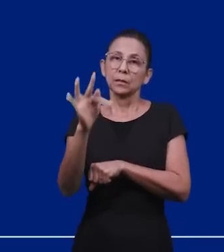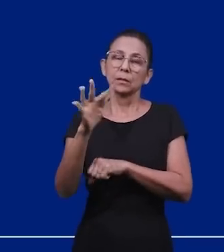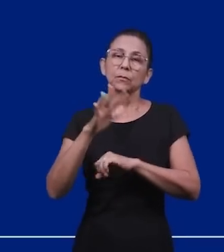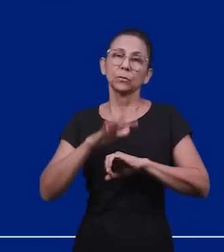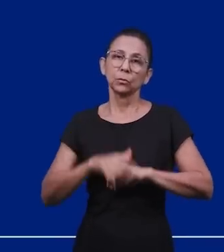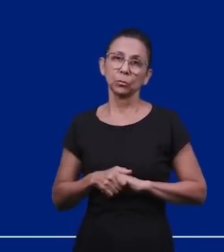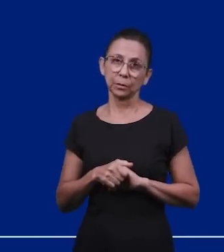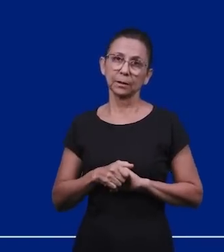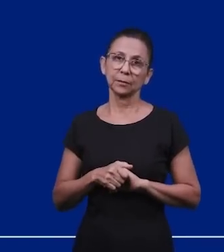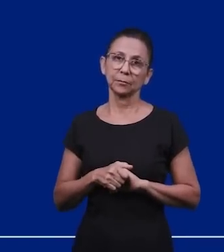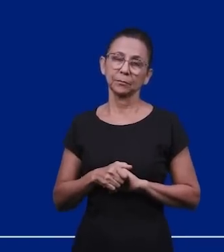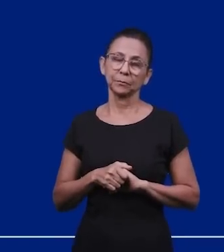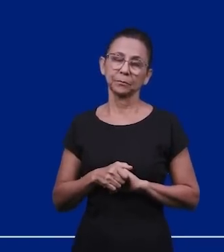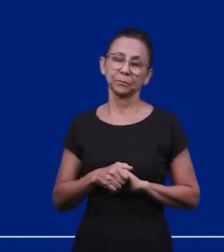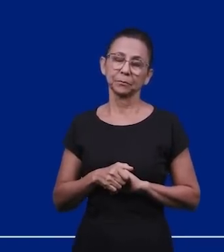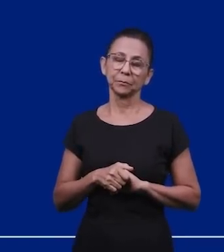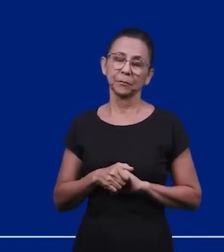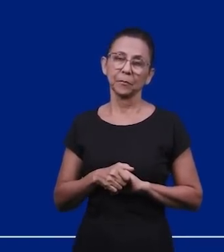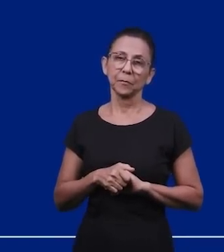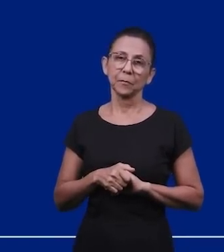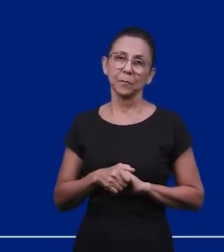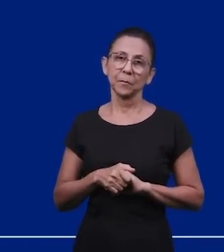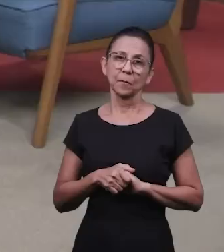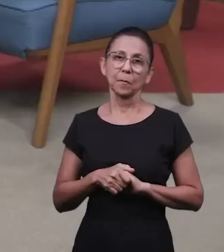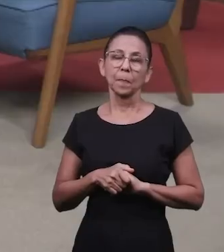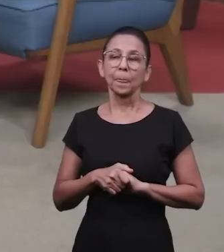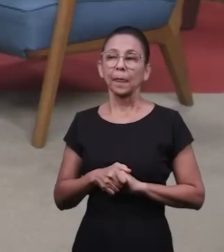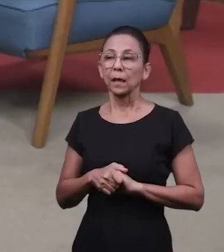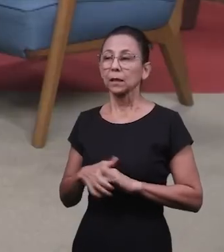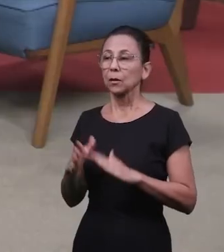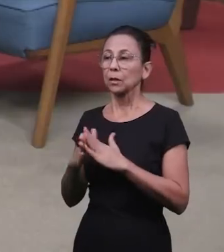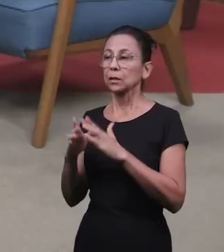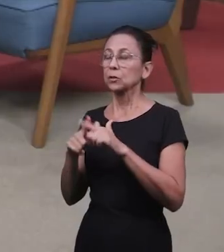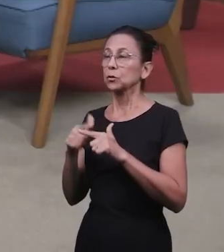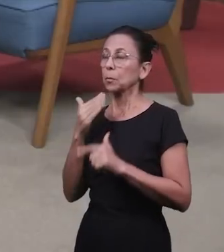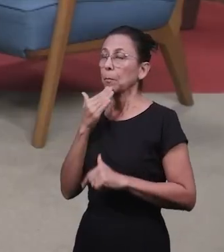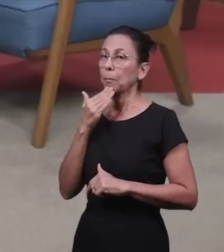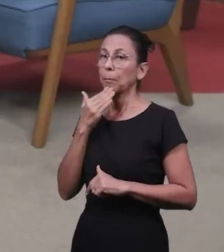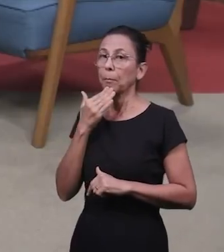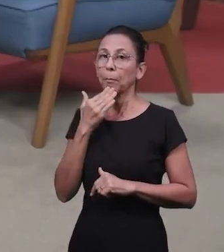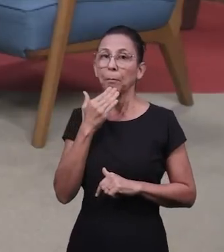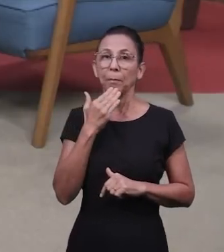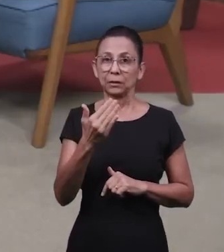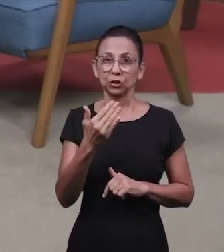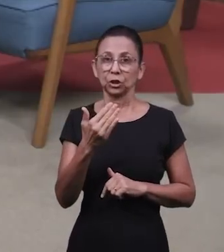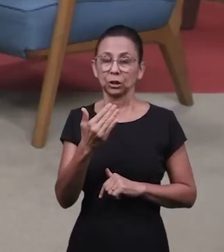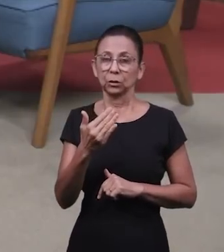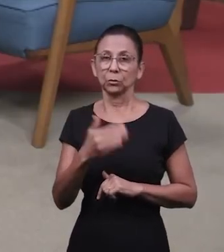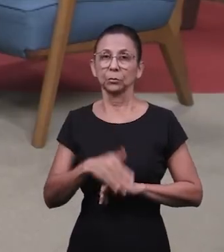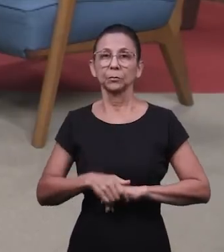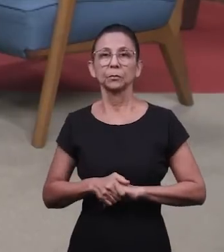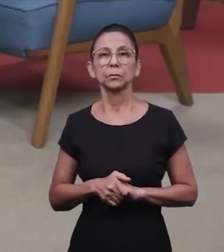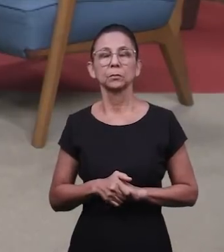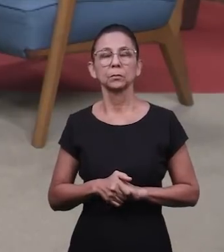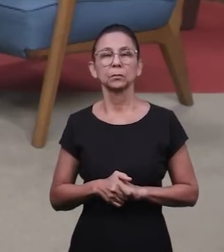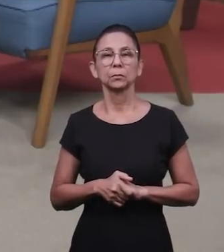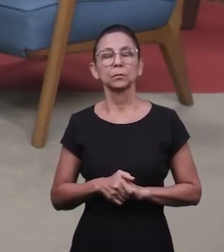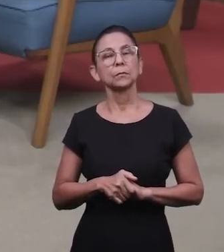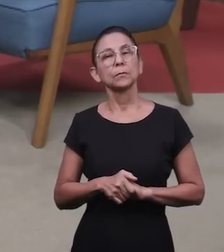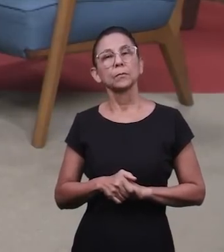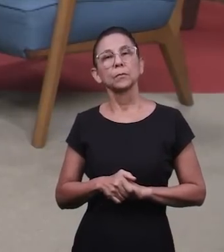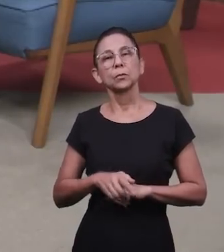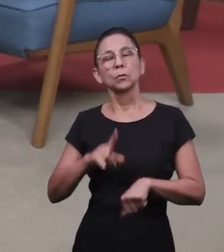vossa vocação. Esse pedido da igreja, ele foi respondido no momento em que o Espírito Santo de